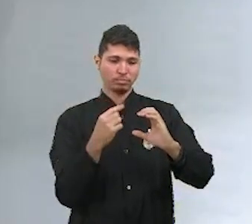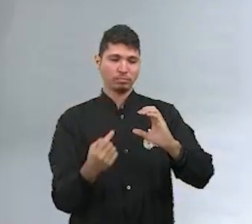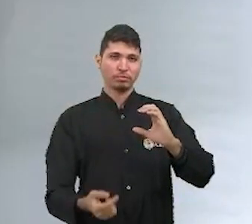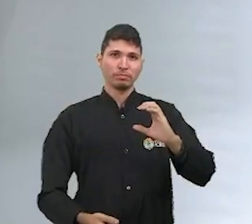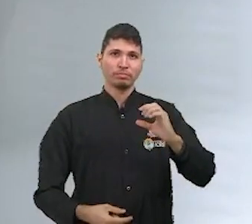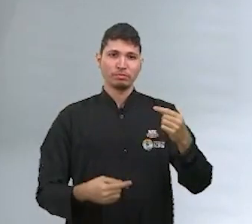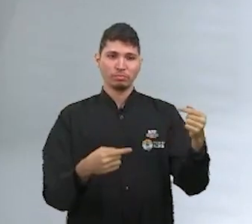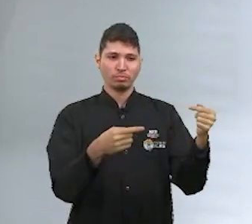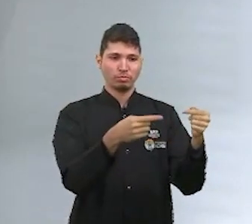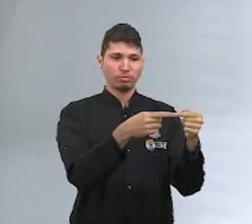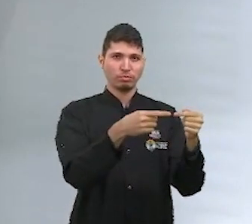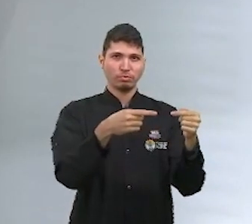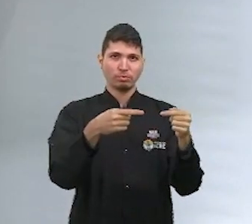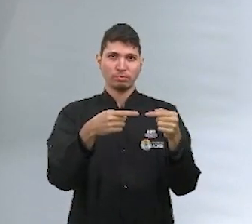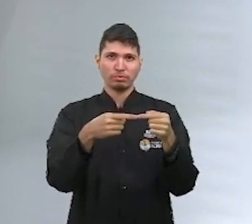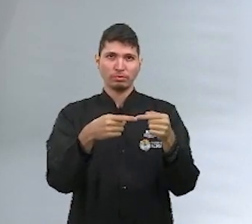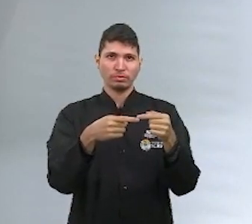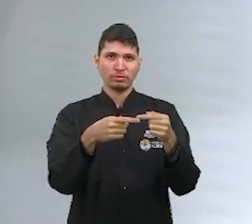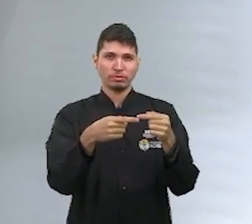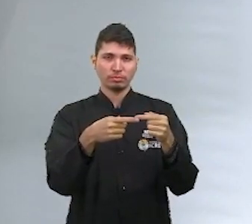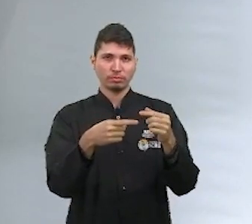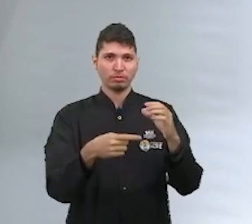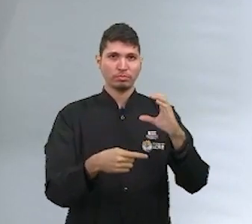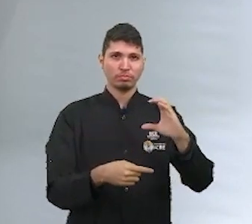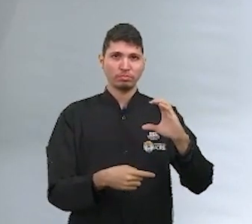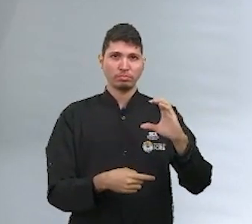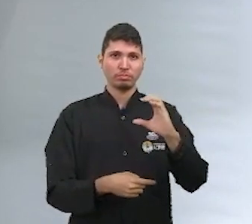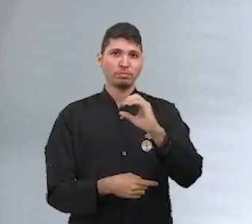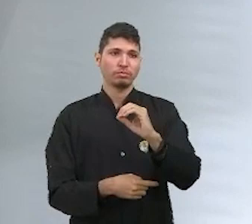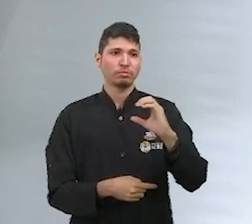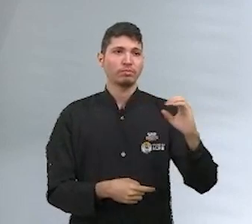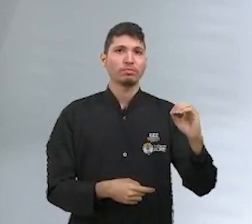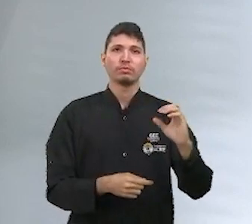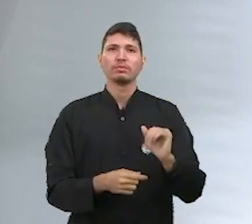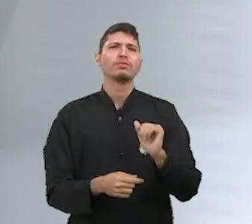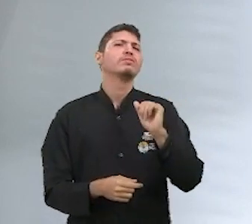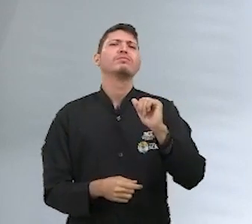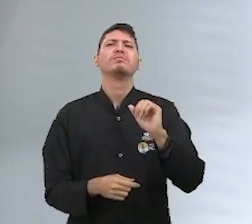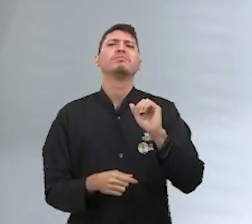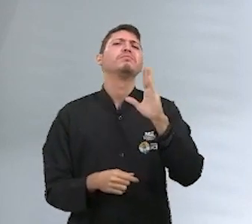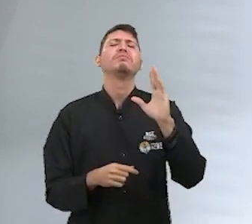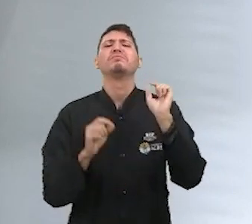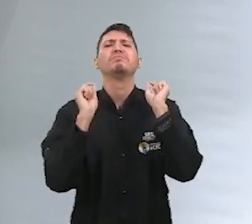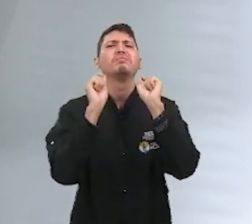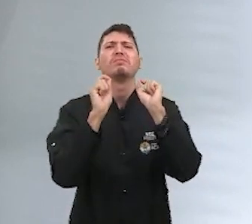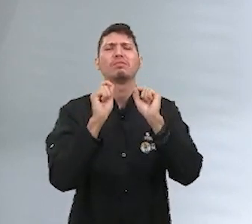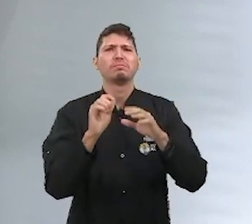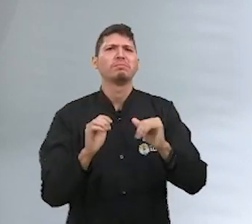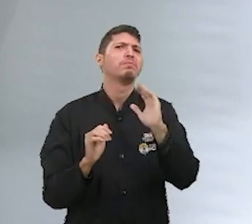primeiramente, entre carbono e oxigênio, quem é mais eletronegativo? De acordo lá com a